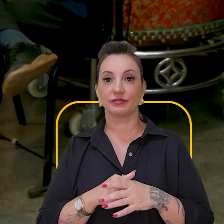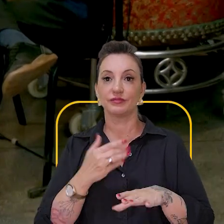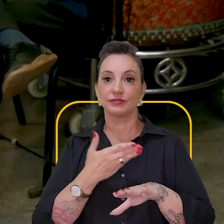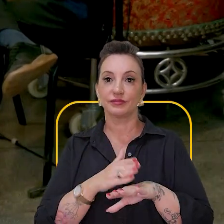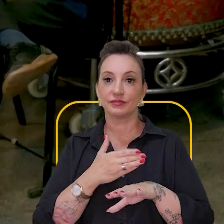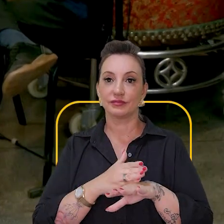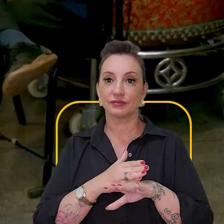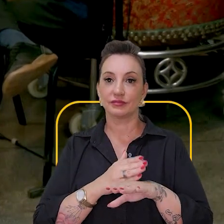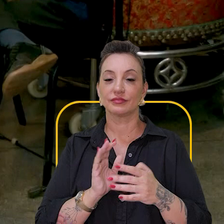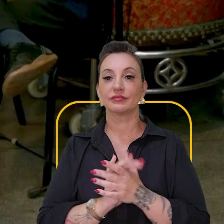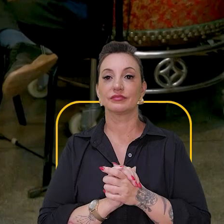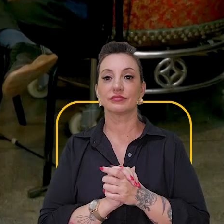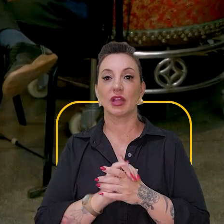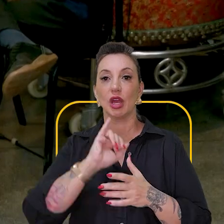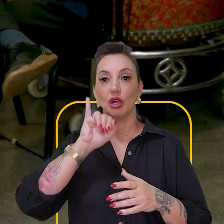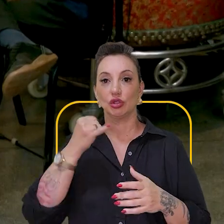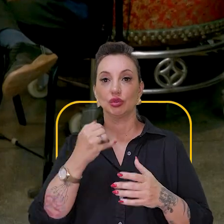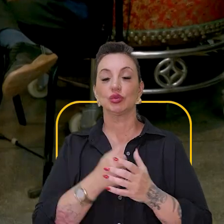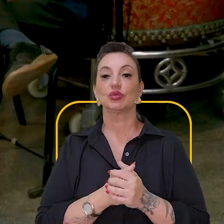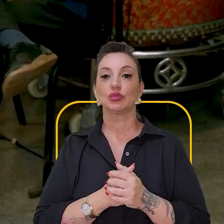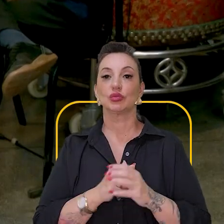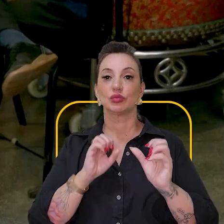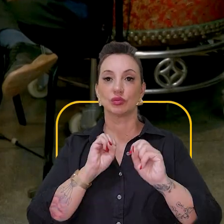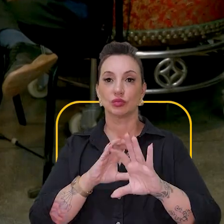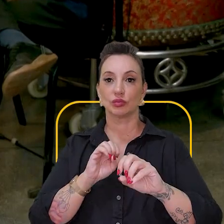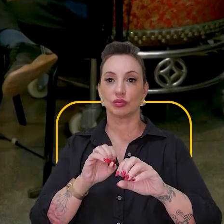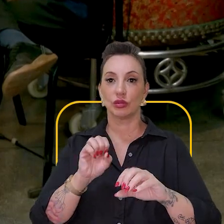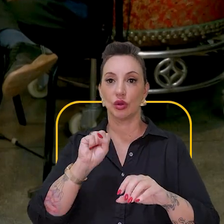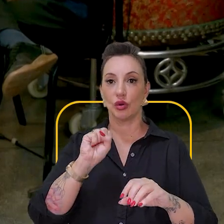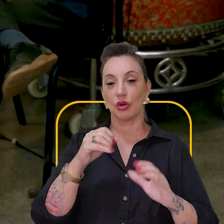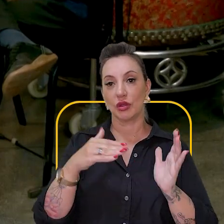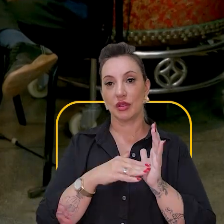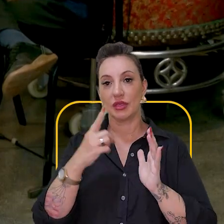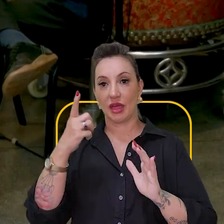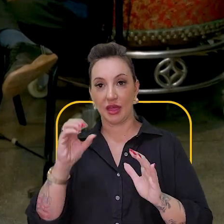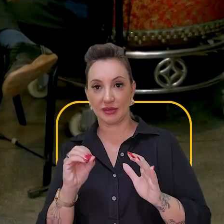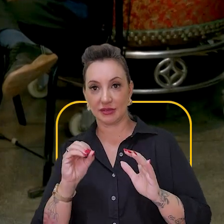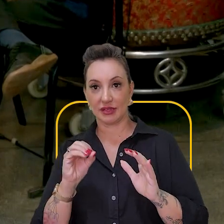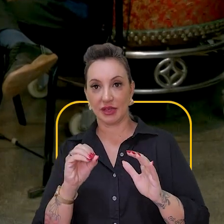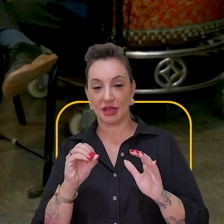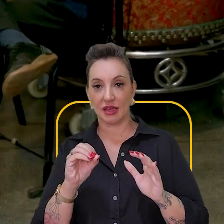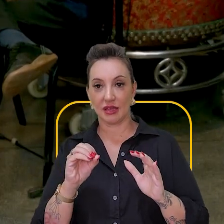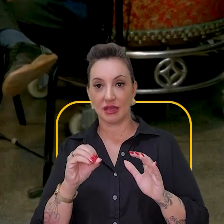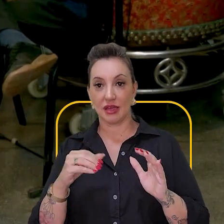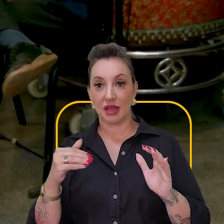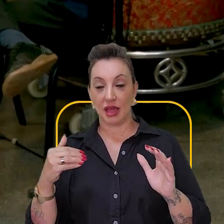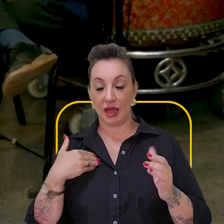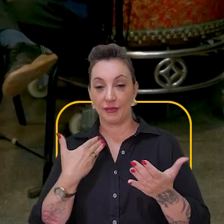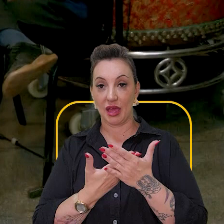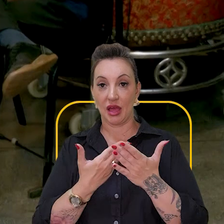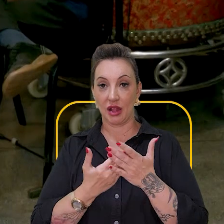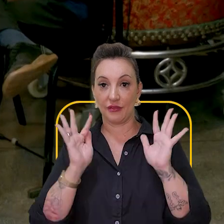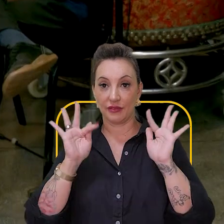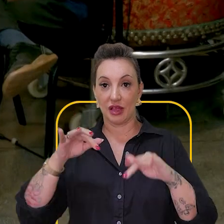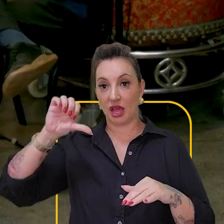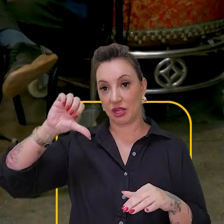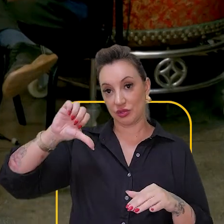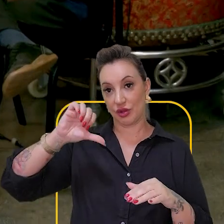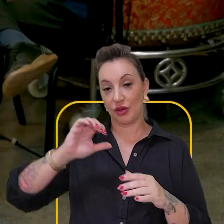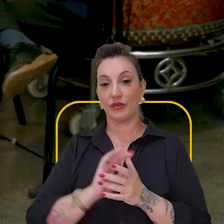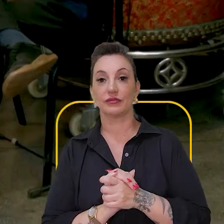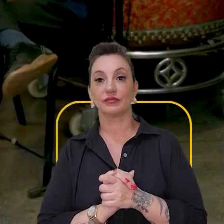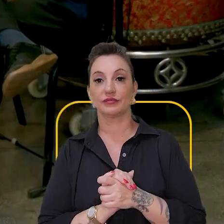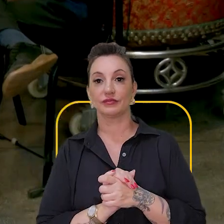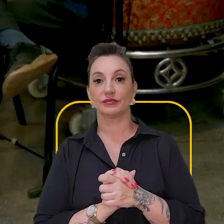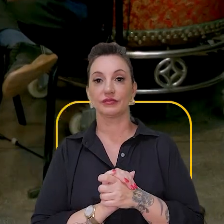dava aula num clube lá em Jundiaí e ele dava aula das 8 às 10 a minha aula acabava às 9